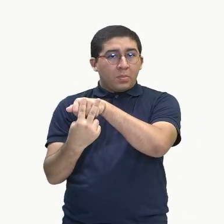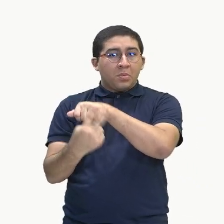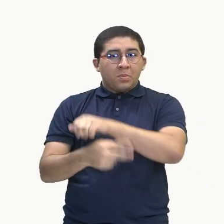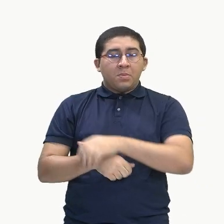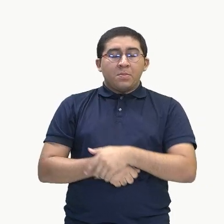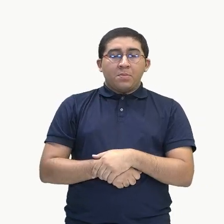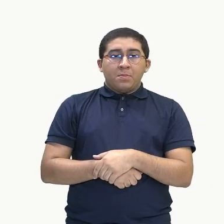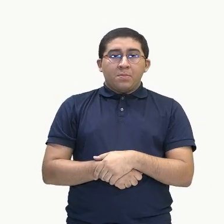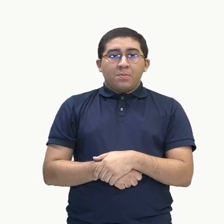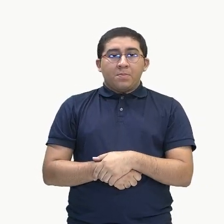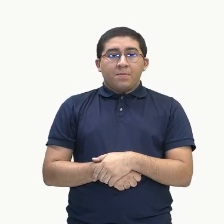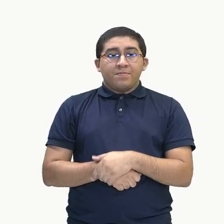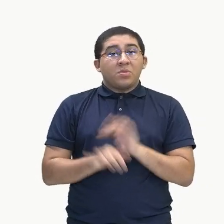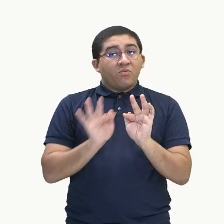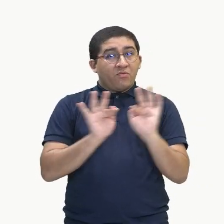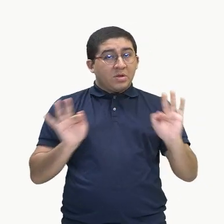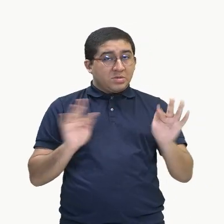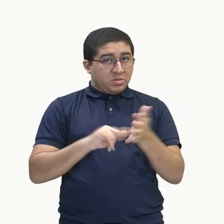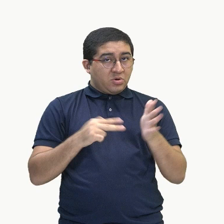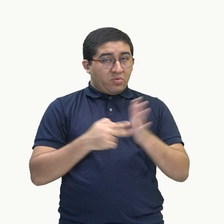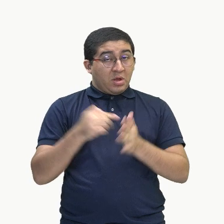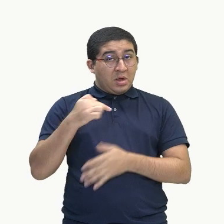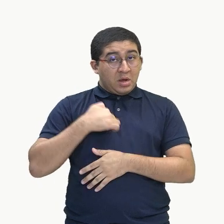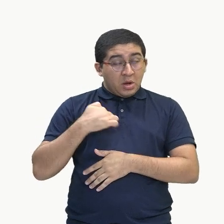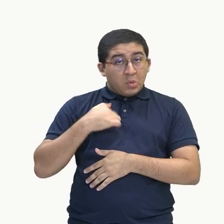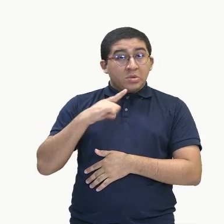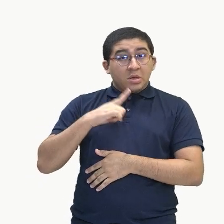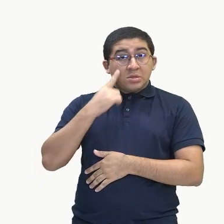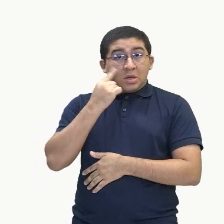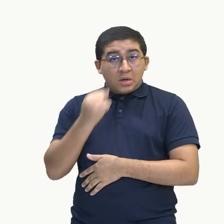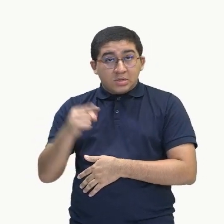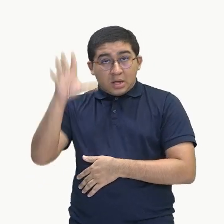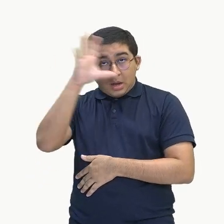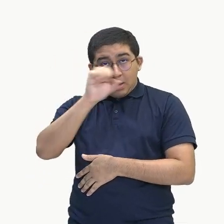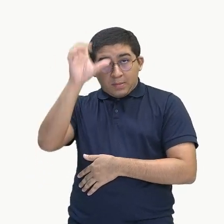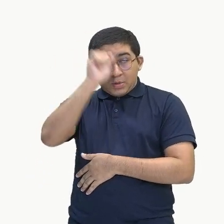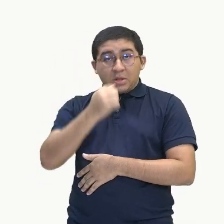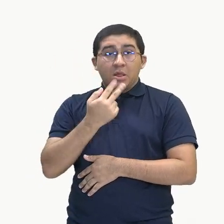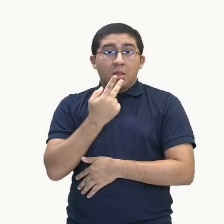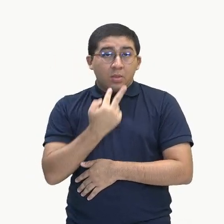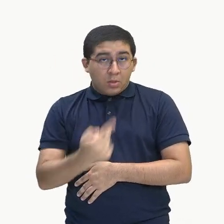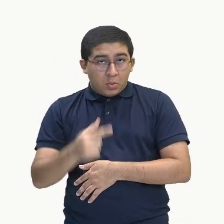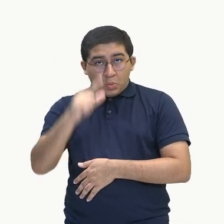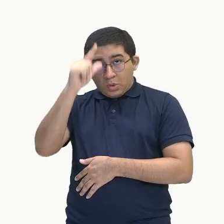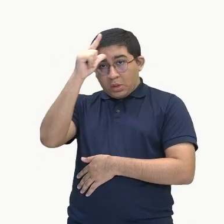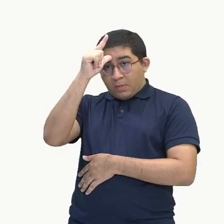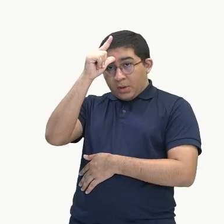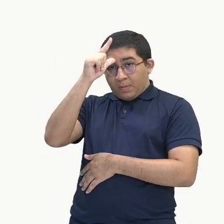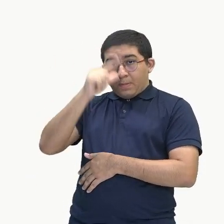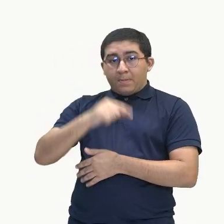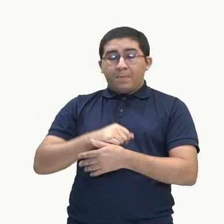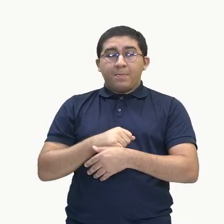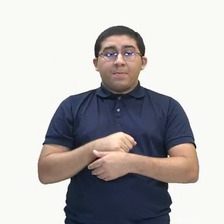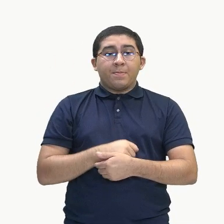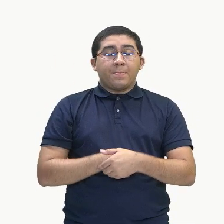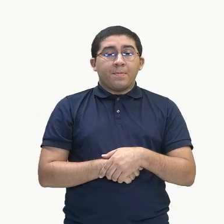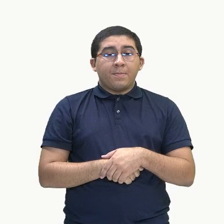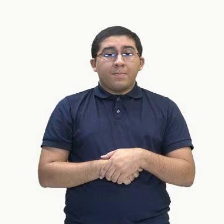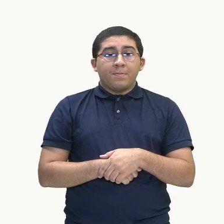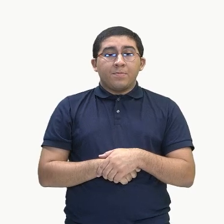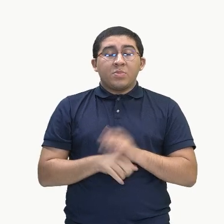sou interessada em aprender alemão, aqui no caso. No próximo exemplo, she left without